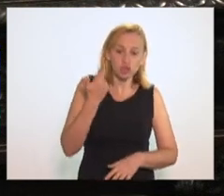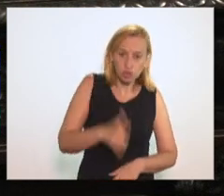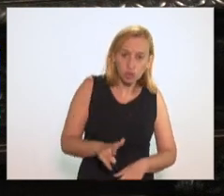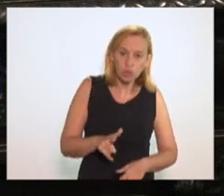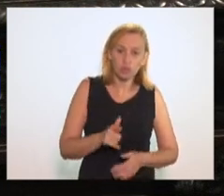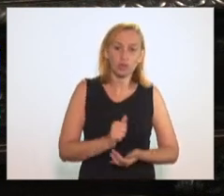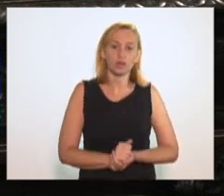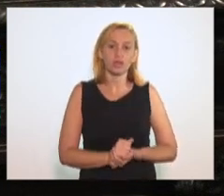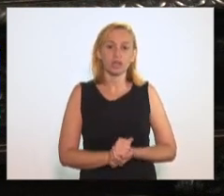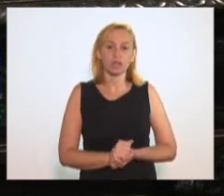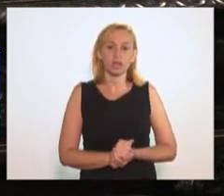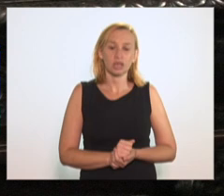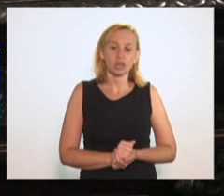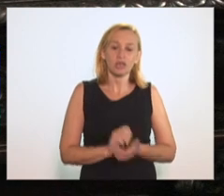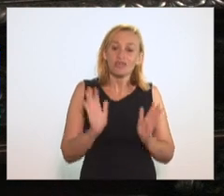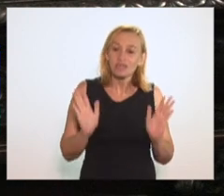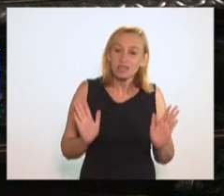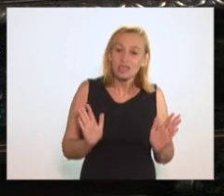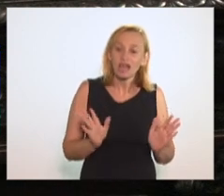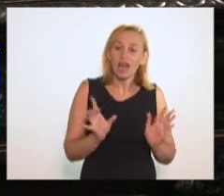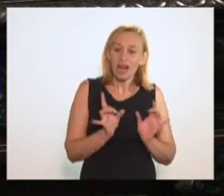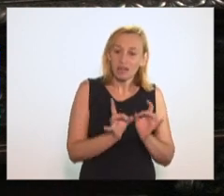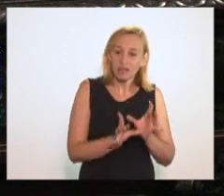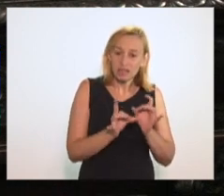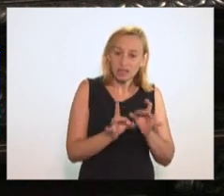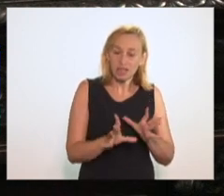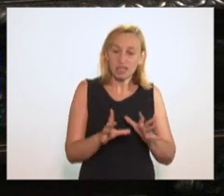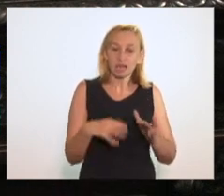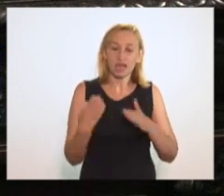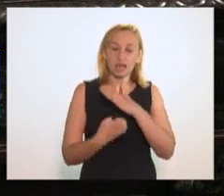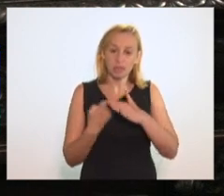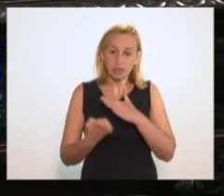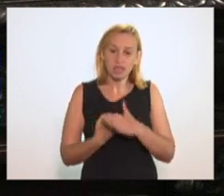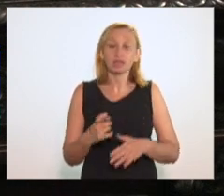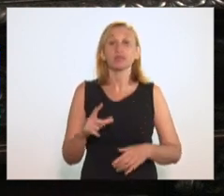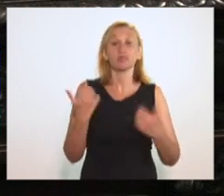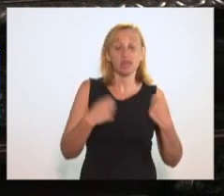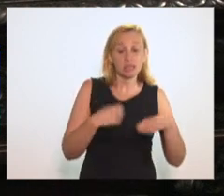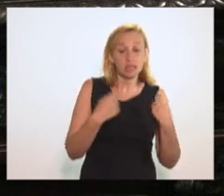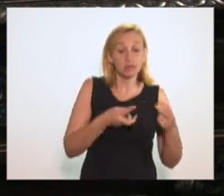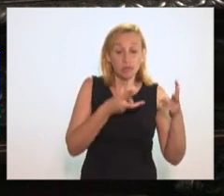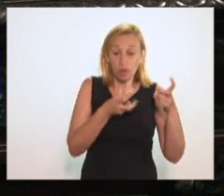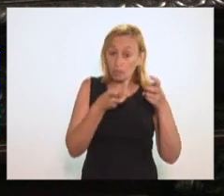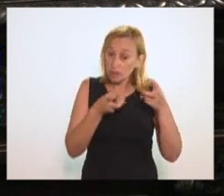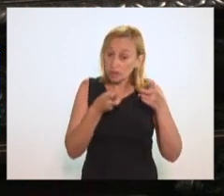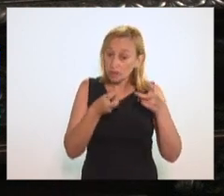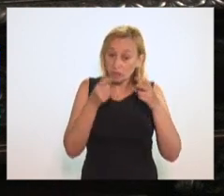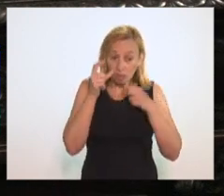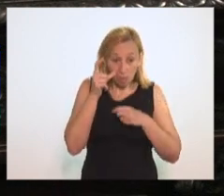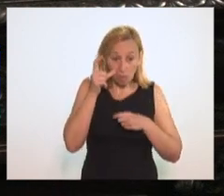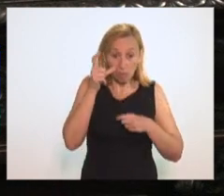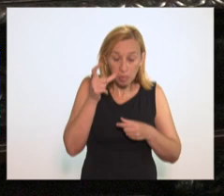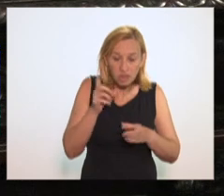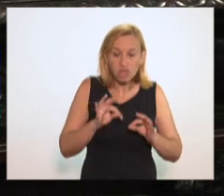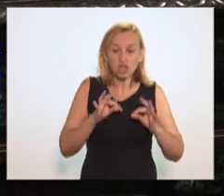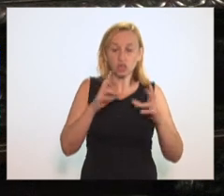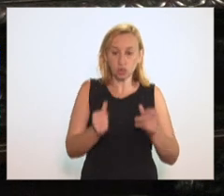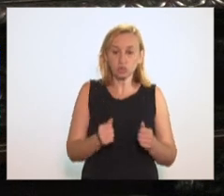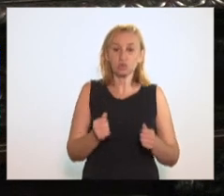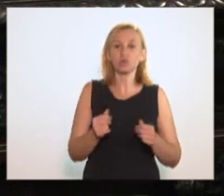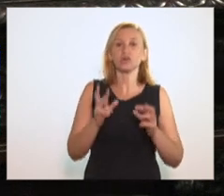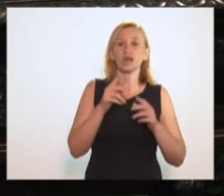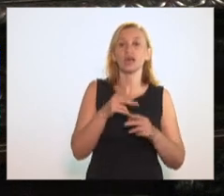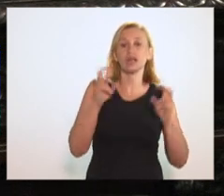favorecer a iniciativa privada. Então, temos que ficar com o nosso olho aberto em tudo que diz